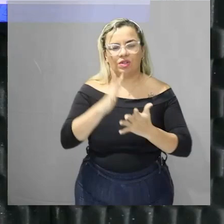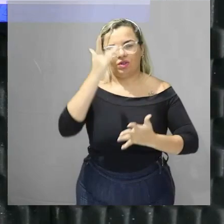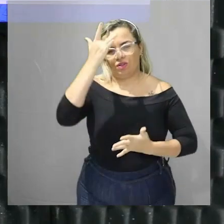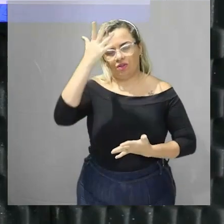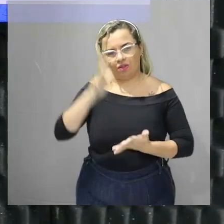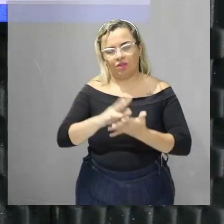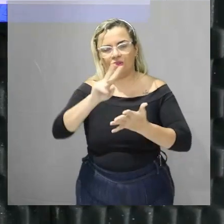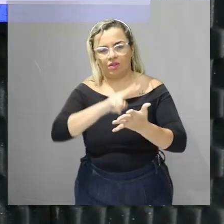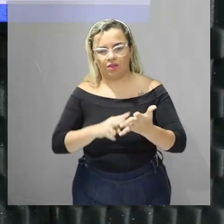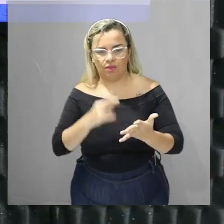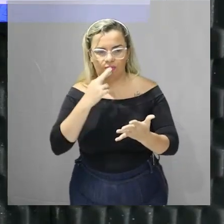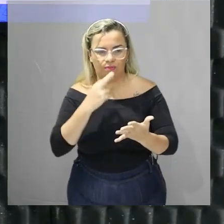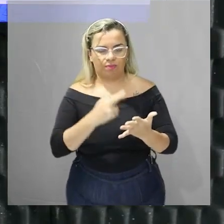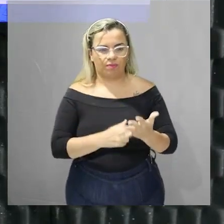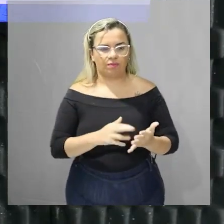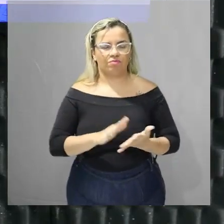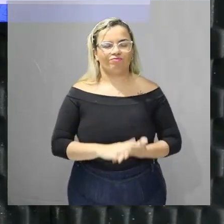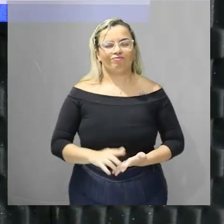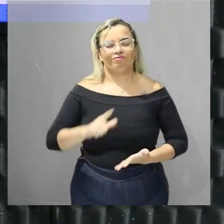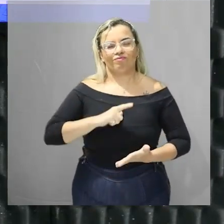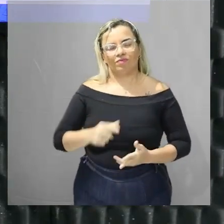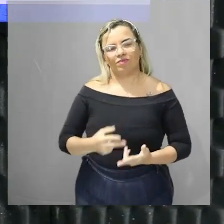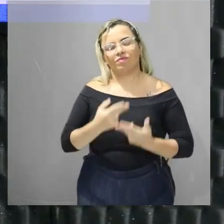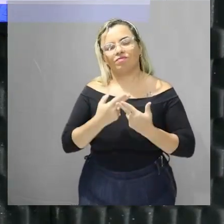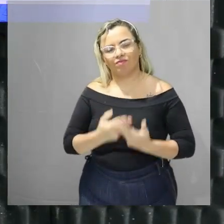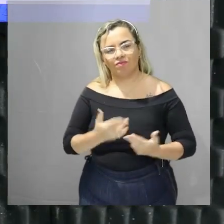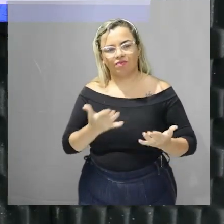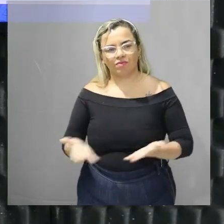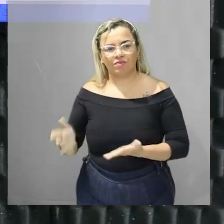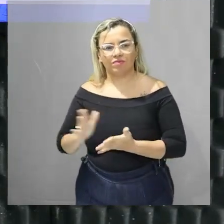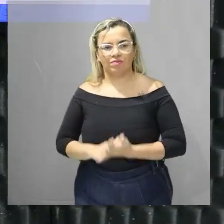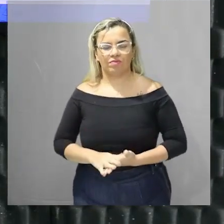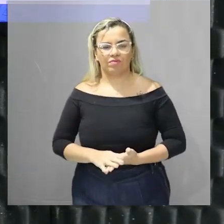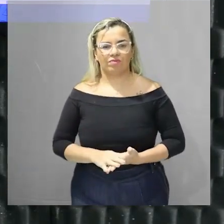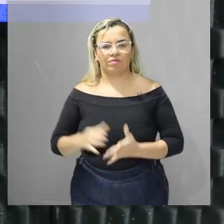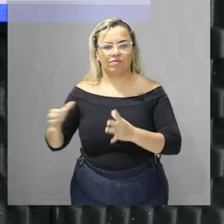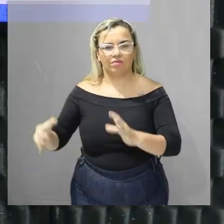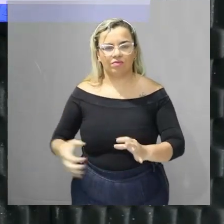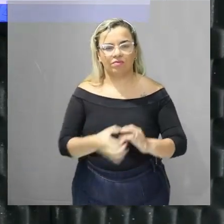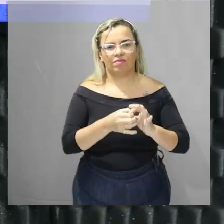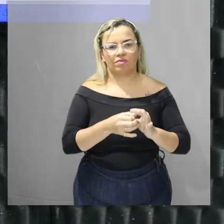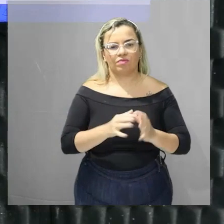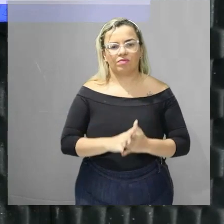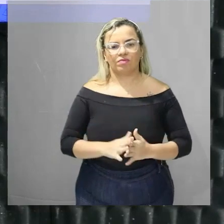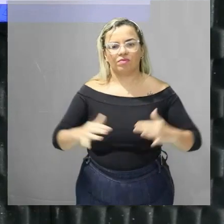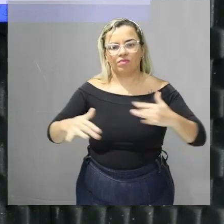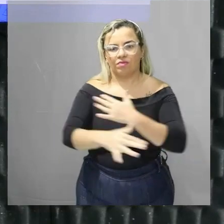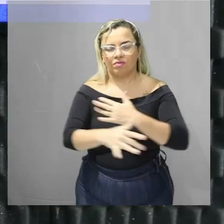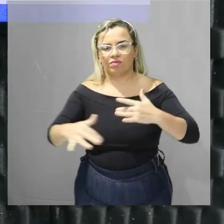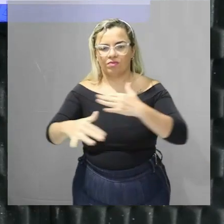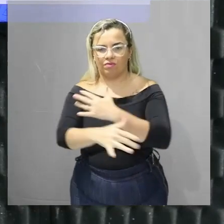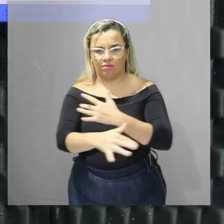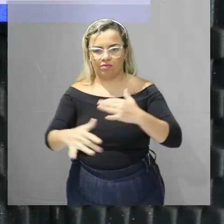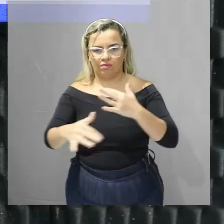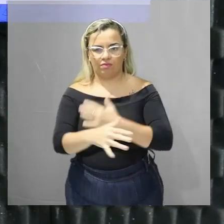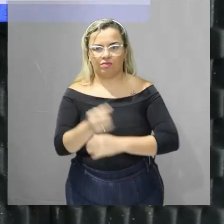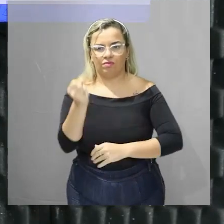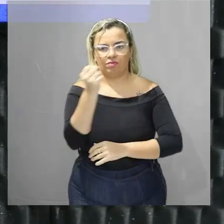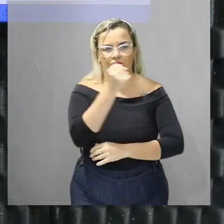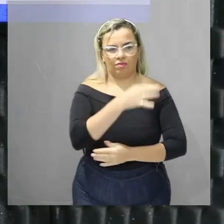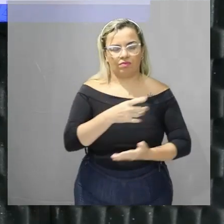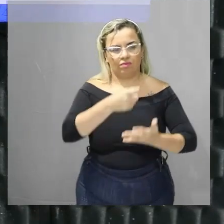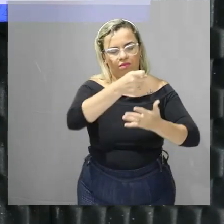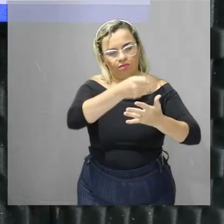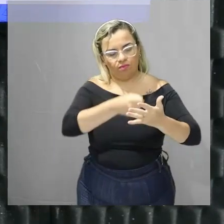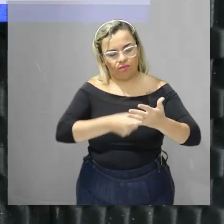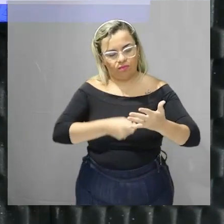Lendo com calma, tendo paciência, aí ele te pergunta, né? Essa maior complexidade que eu te expliquei nesse segundo caso dos espaços urbanos contemporâneos,